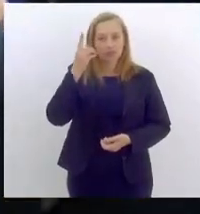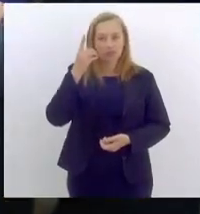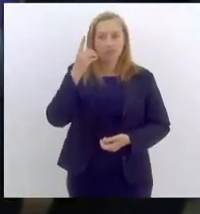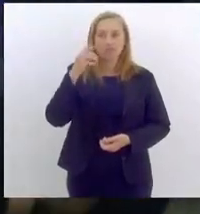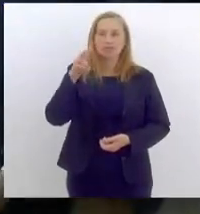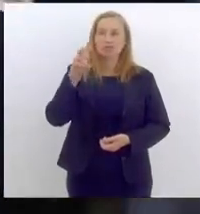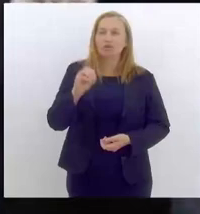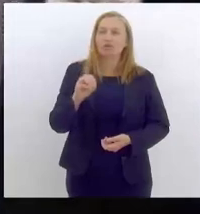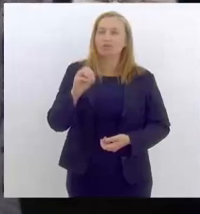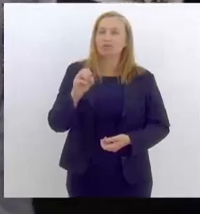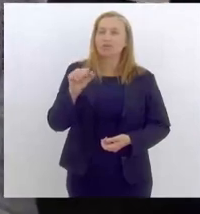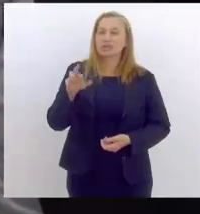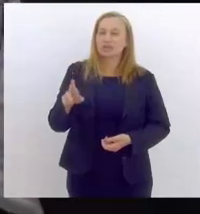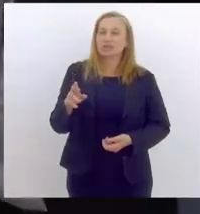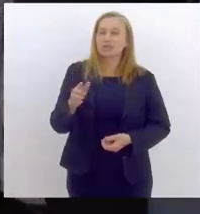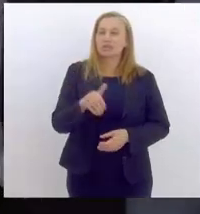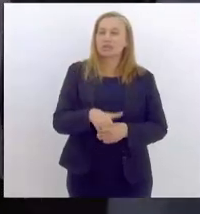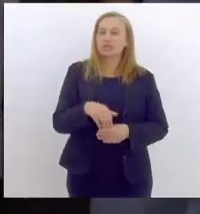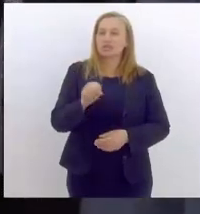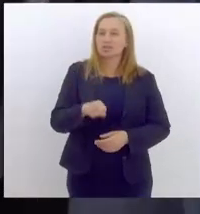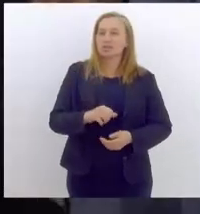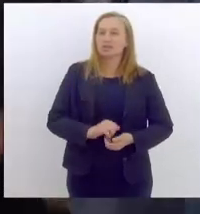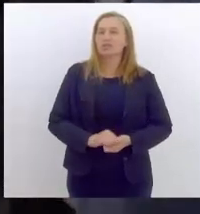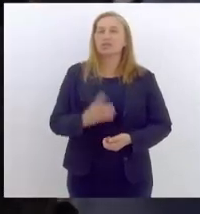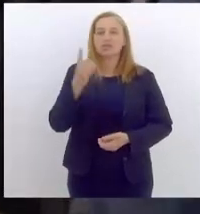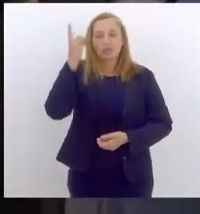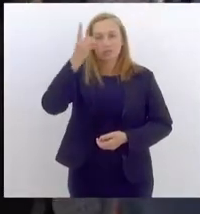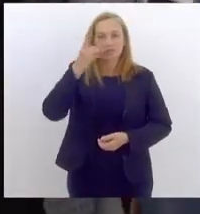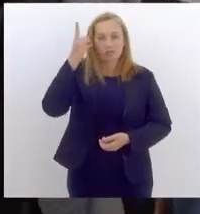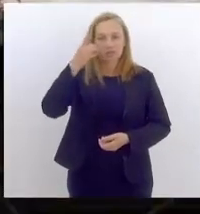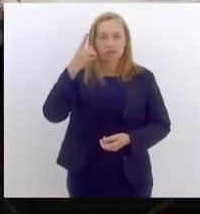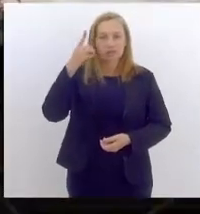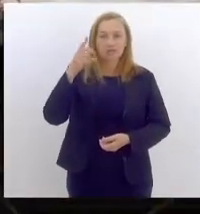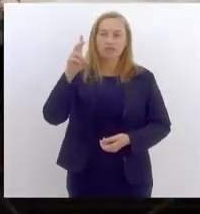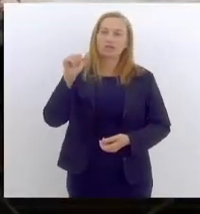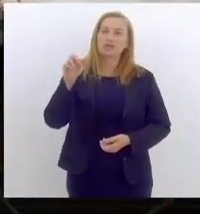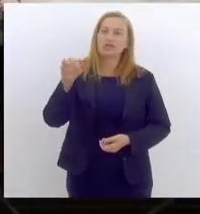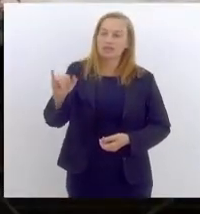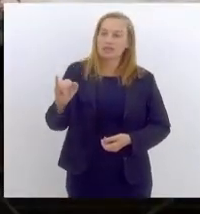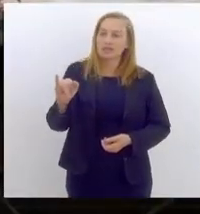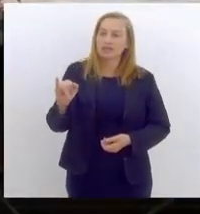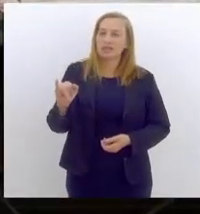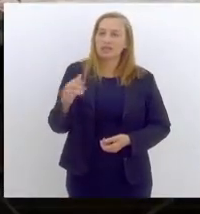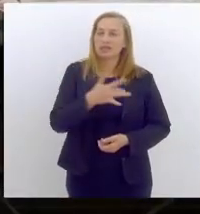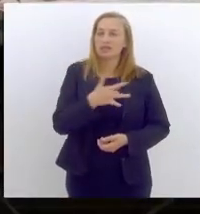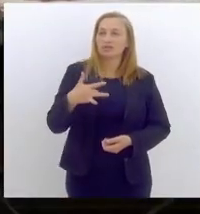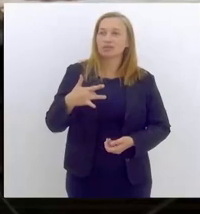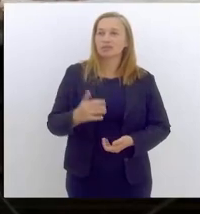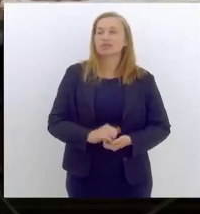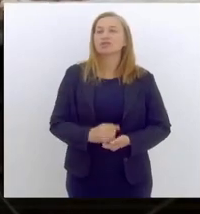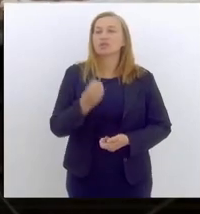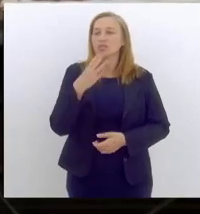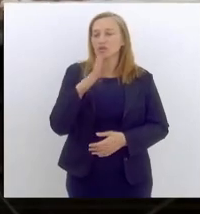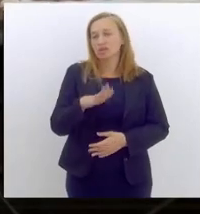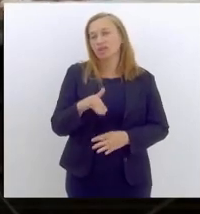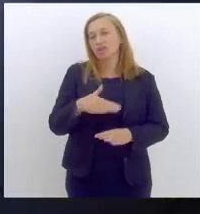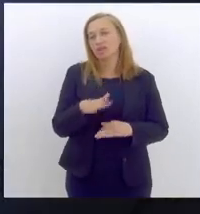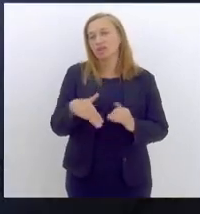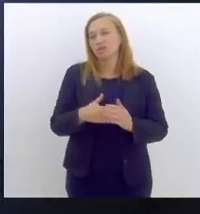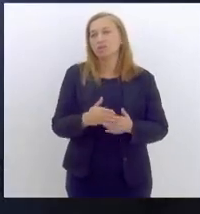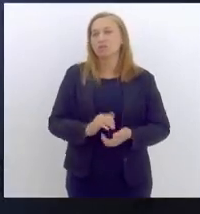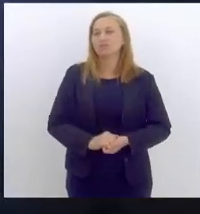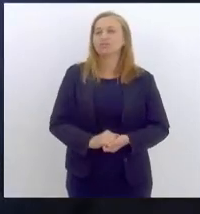Ceasa, vota sim. Deputado Valdeci da Saúde. Muito boa tarde a todos e a